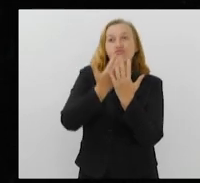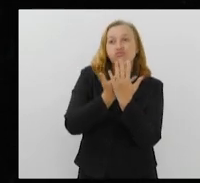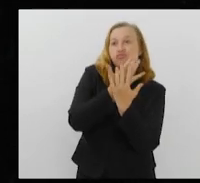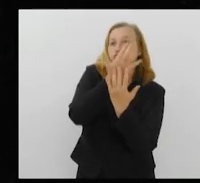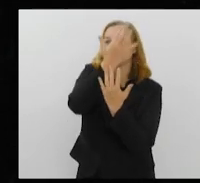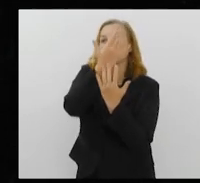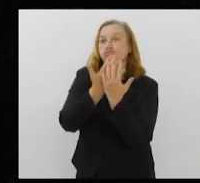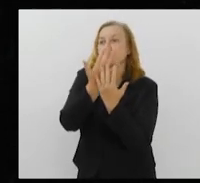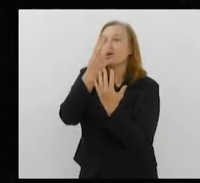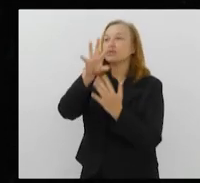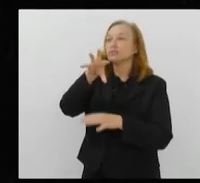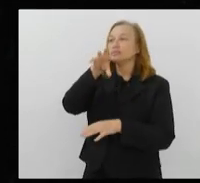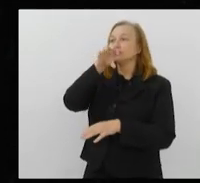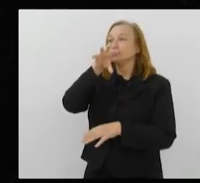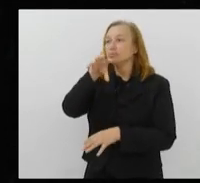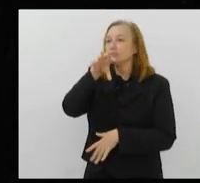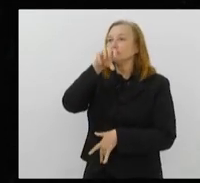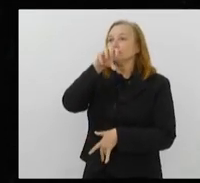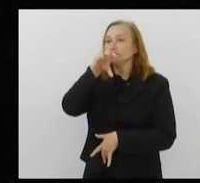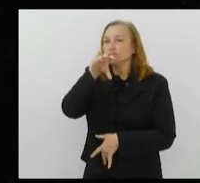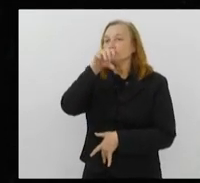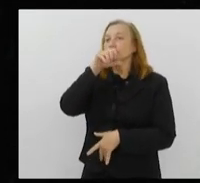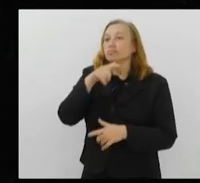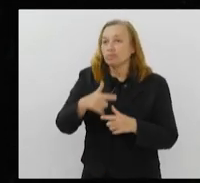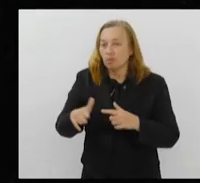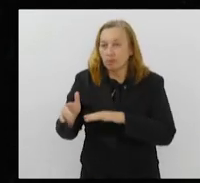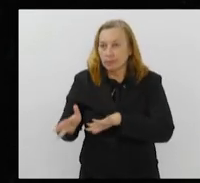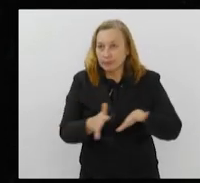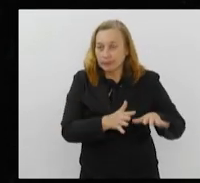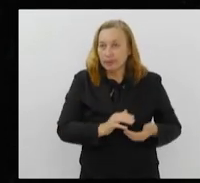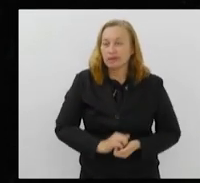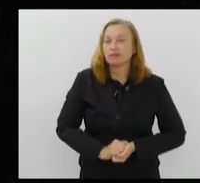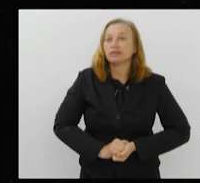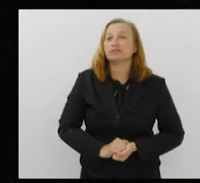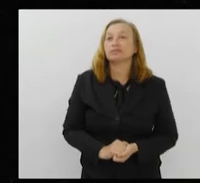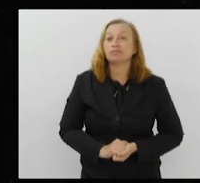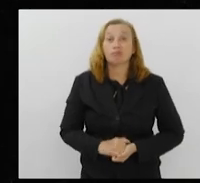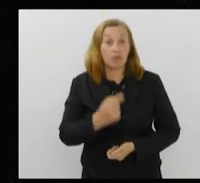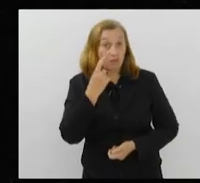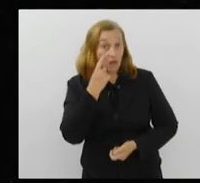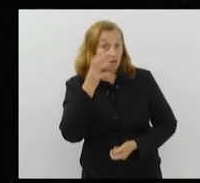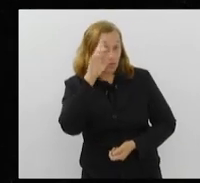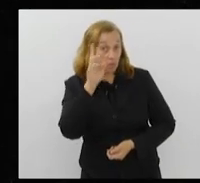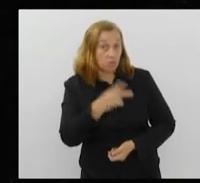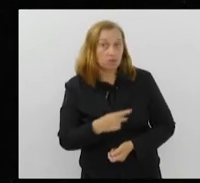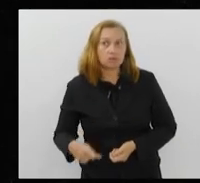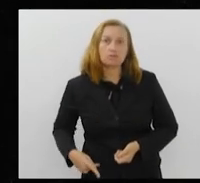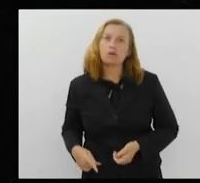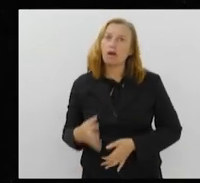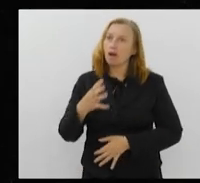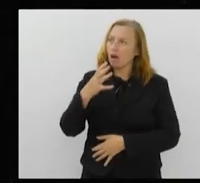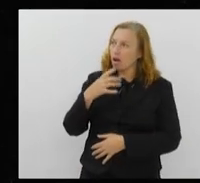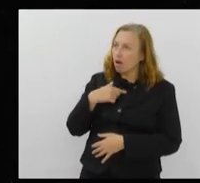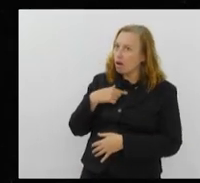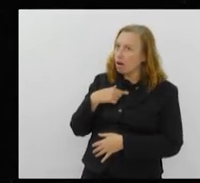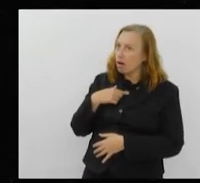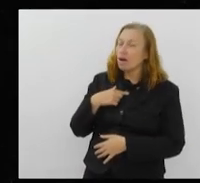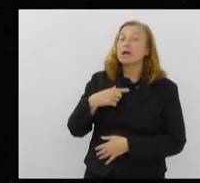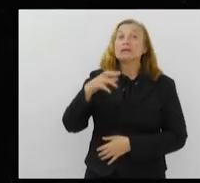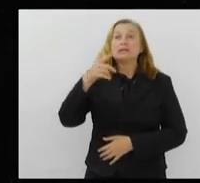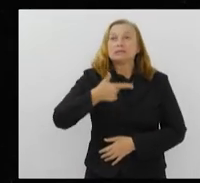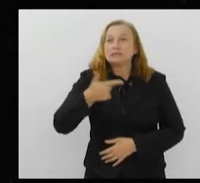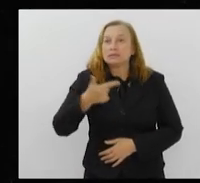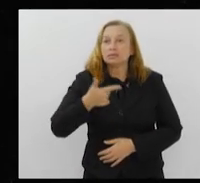de respiração ali por conta disso tudo. E olha, presidente, pasme o senhor que, segundo os